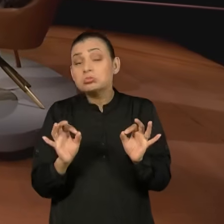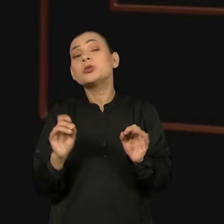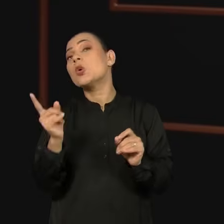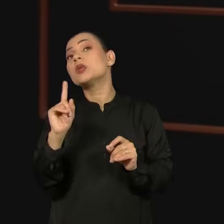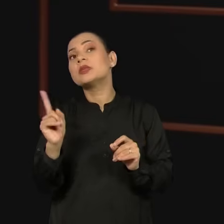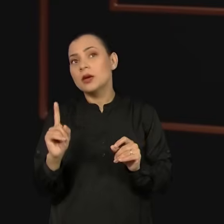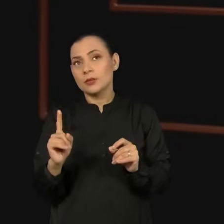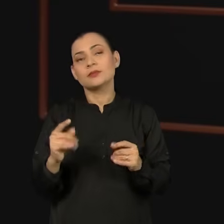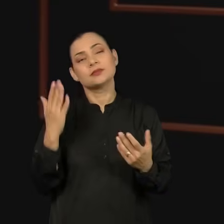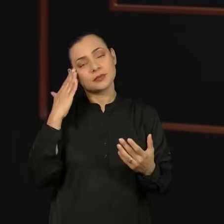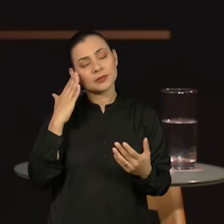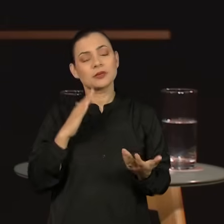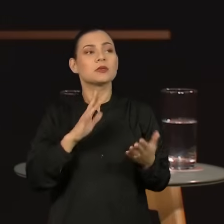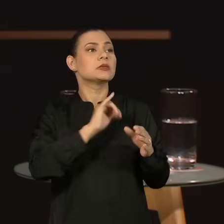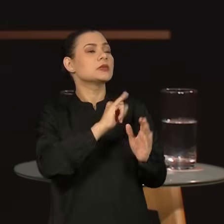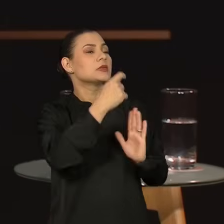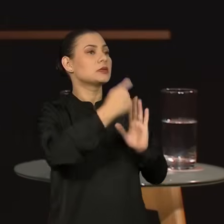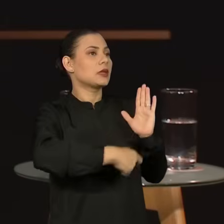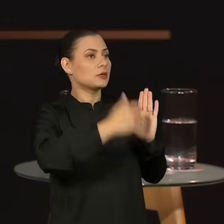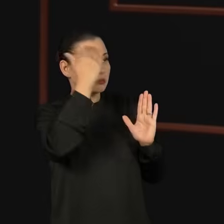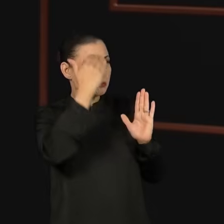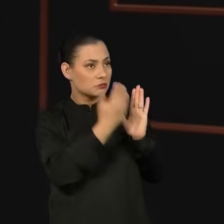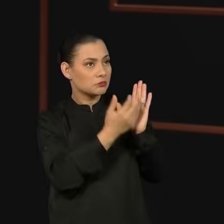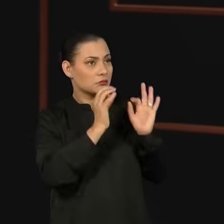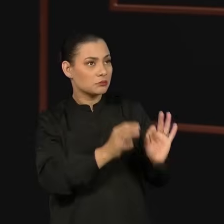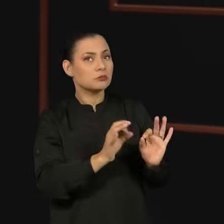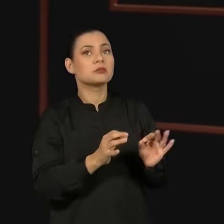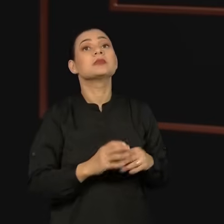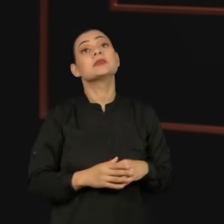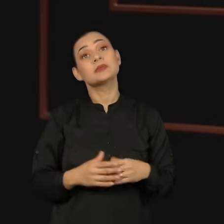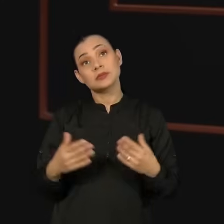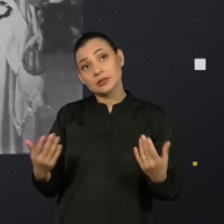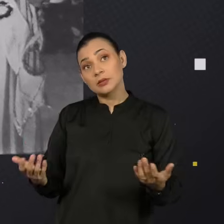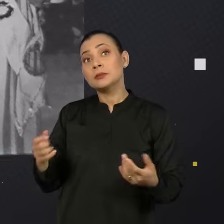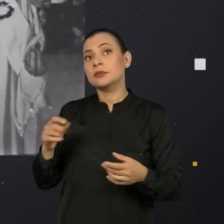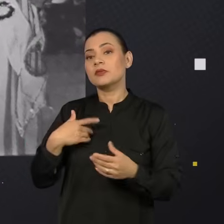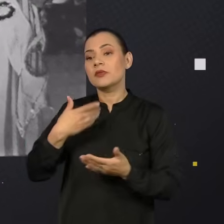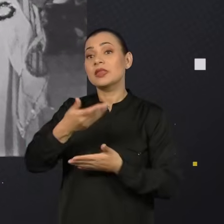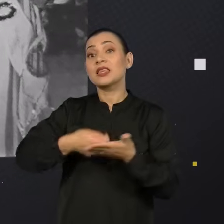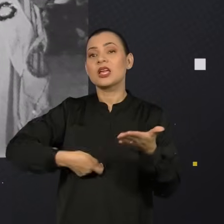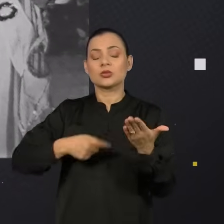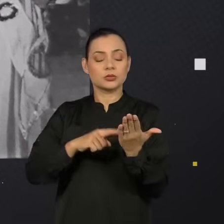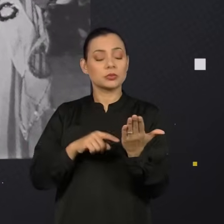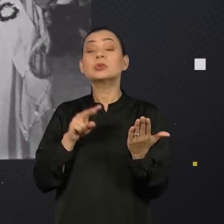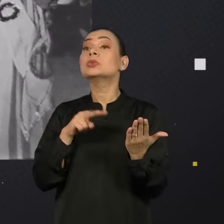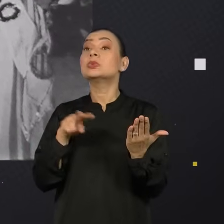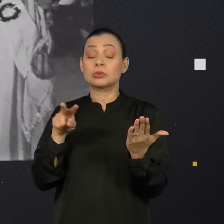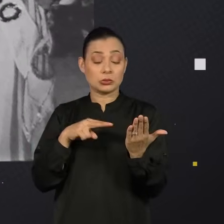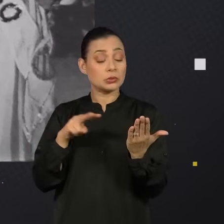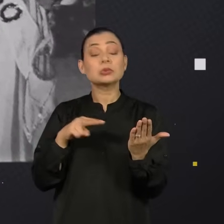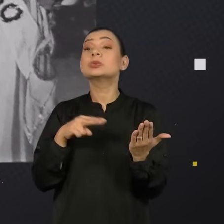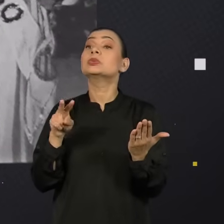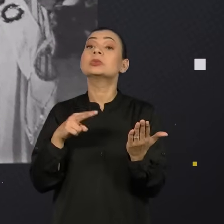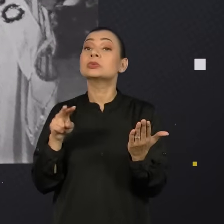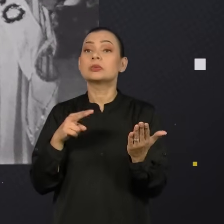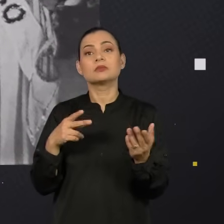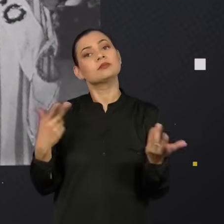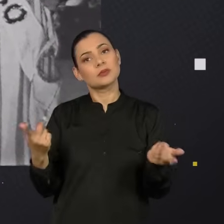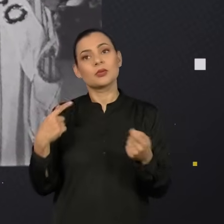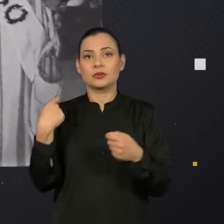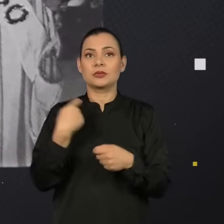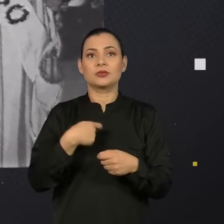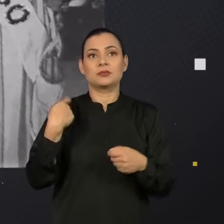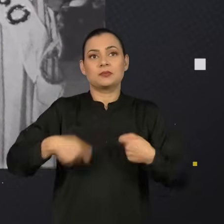gente Você fazia. estava Lá, né? respeitando o texto. Sim, é. Elas ficavam com o texto, realmente. Então a gente teve que sentar e escrever